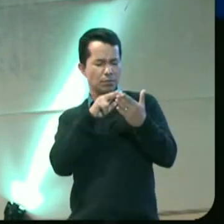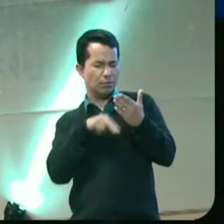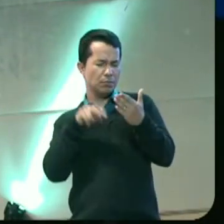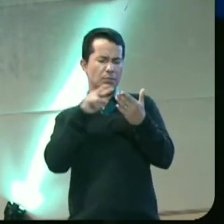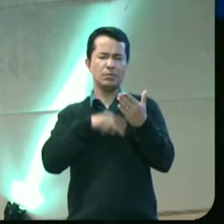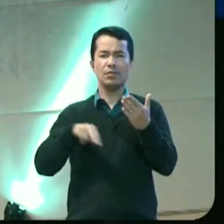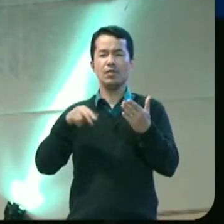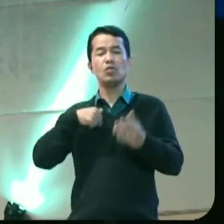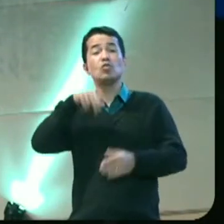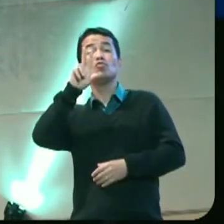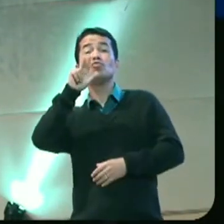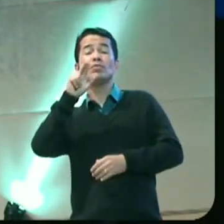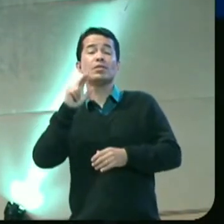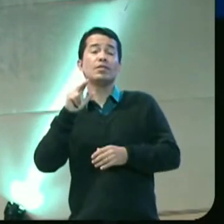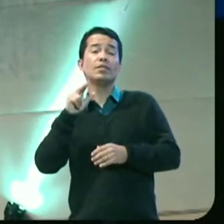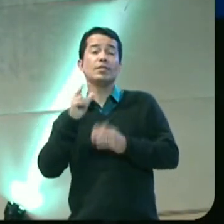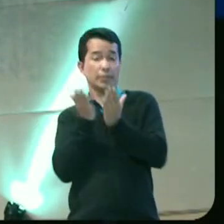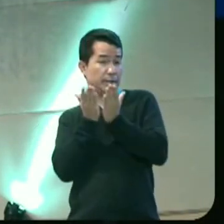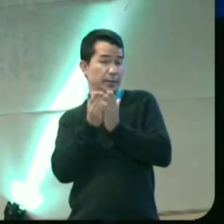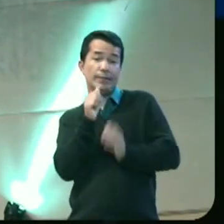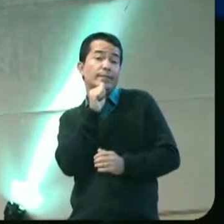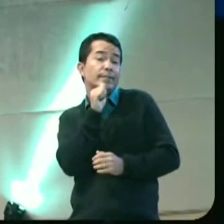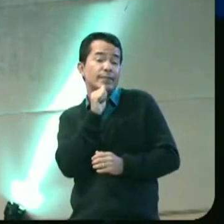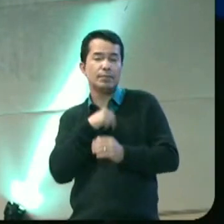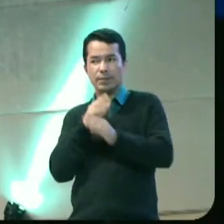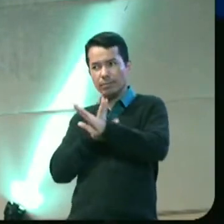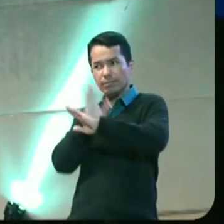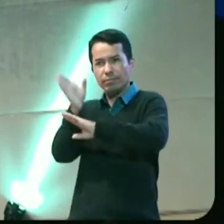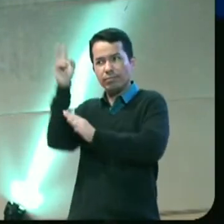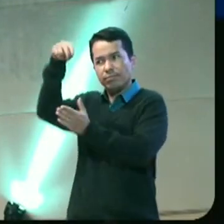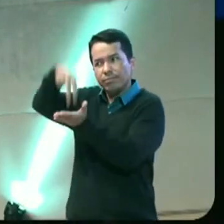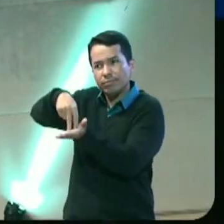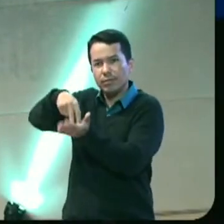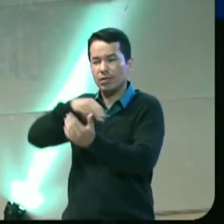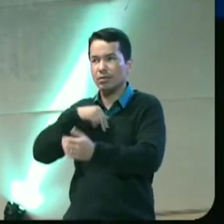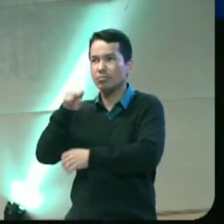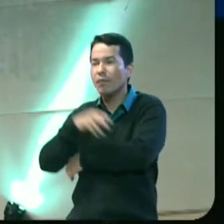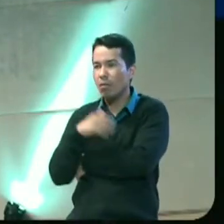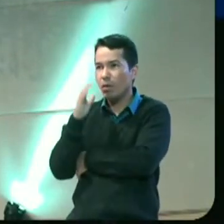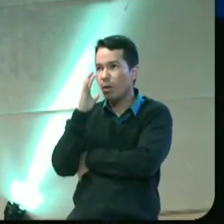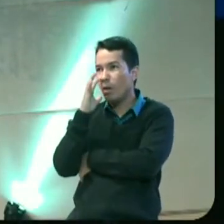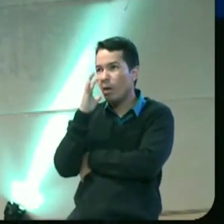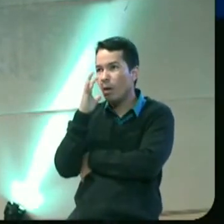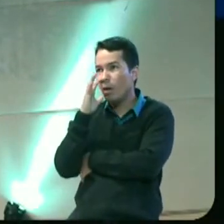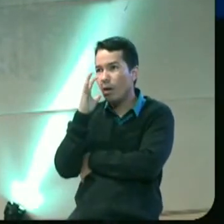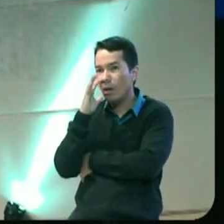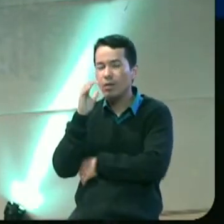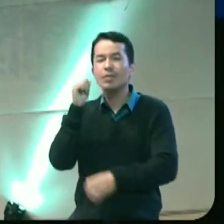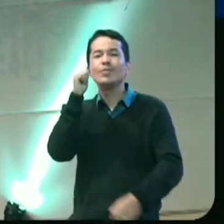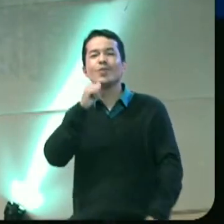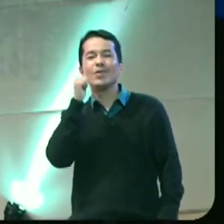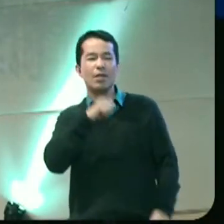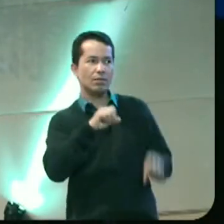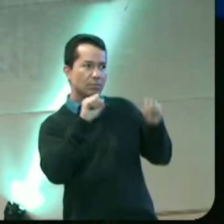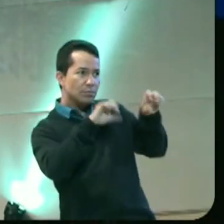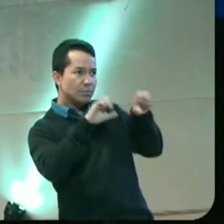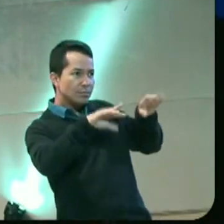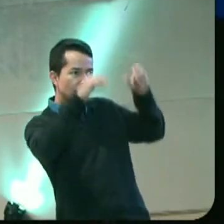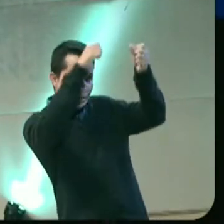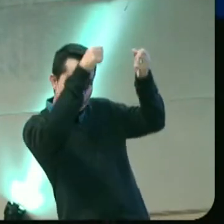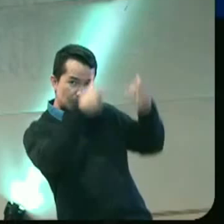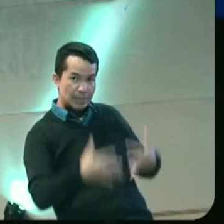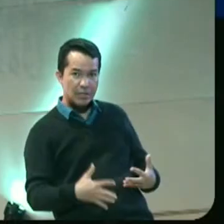tinha ido numa igreja lá, e a tia do Ministério Infantil contando aquela história, e eu vi naquele desenho que ela mostrava